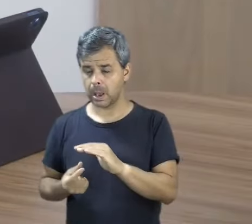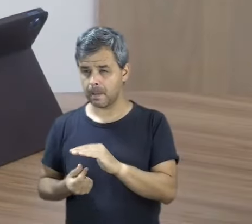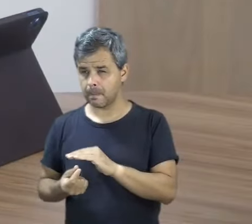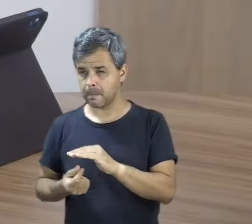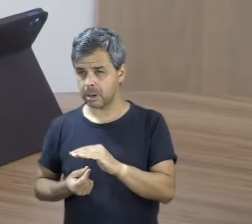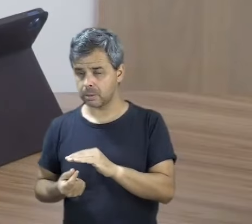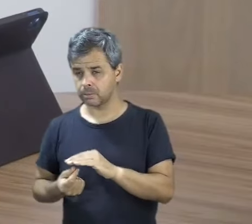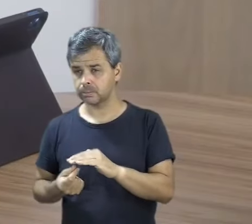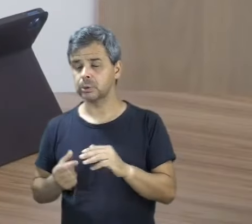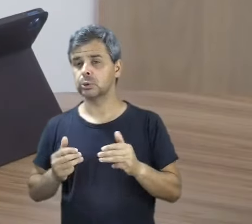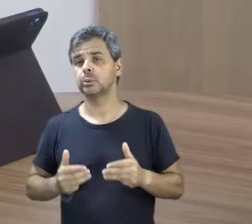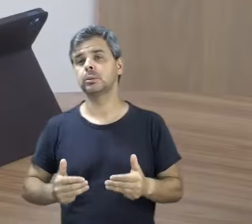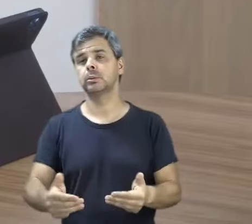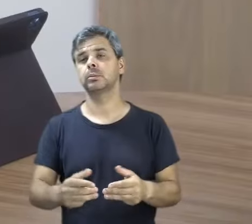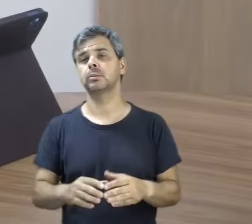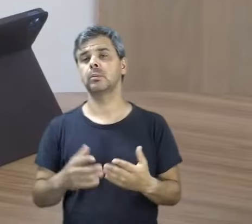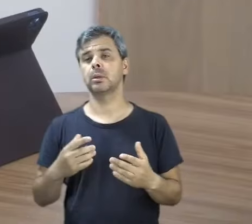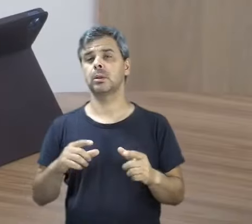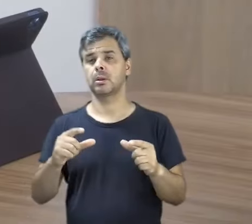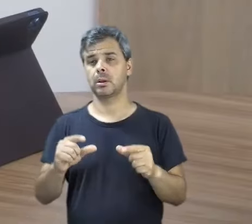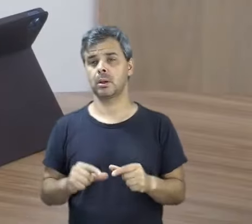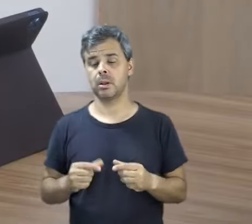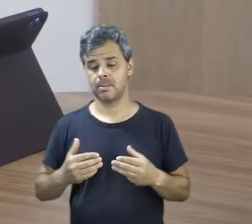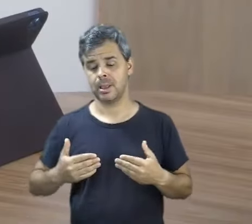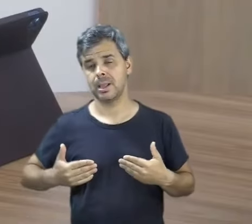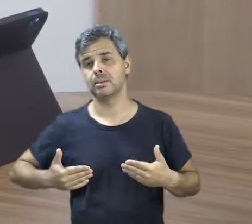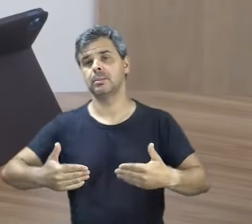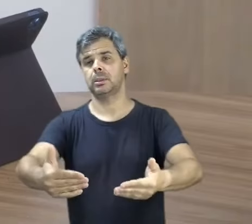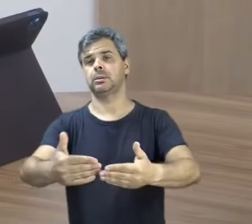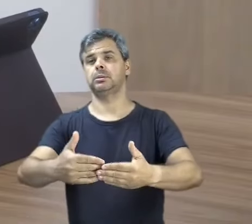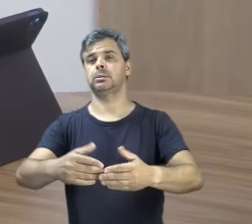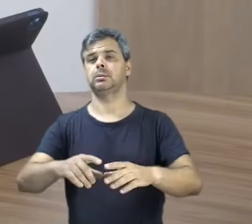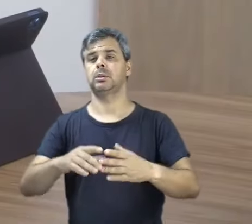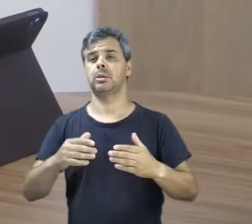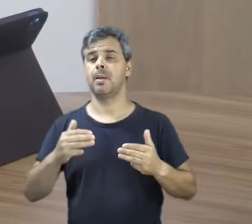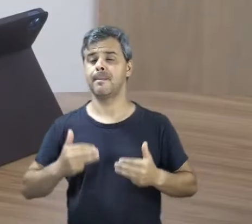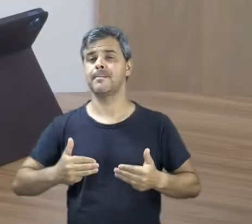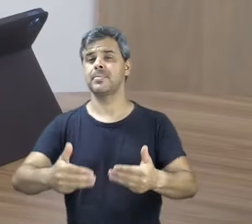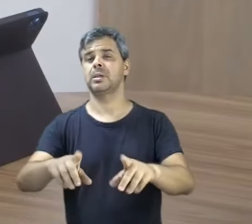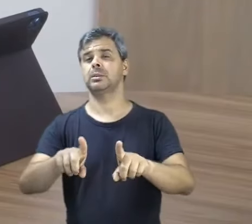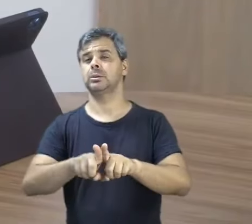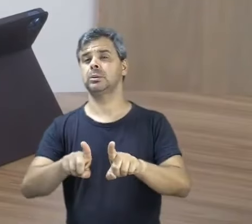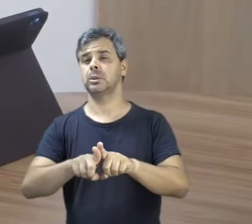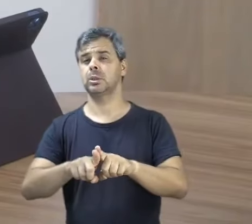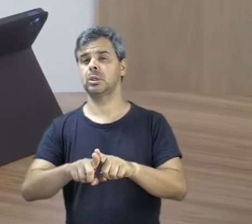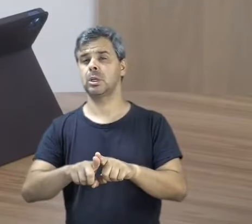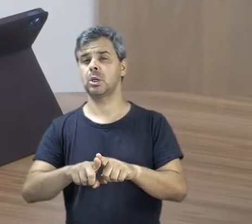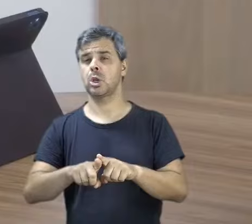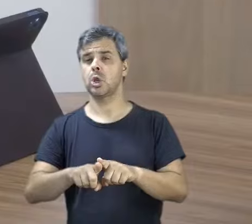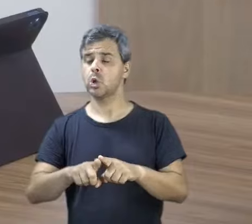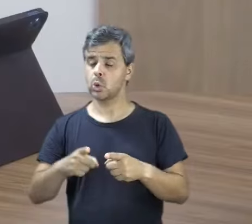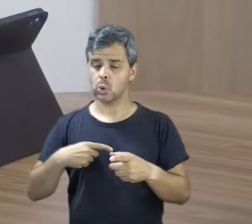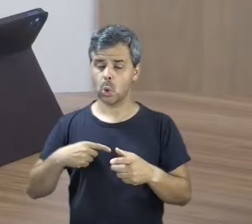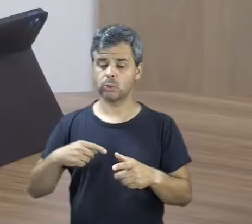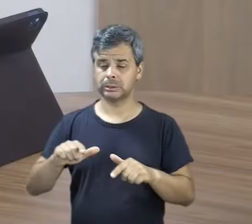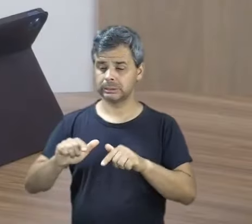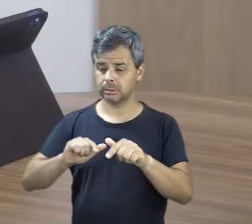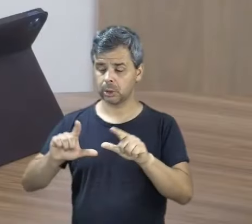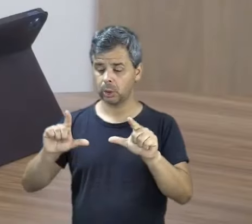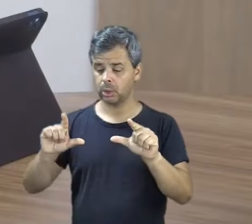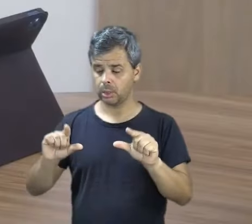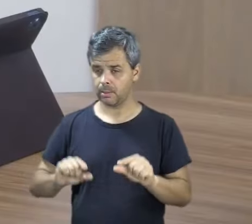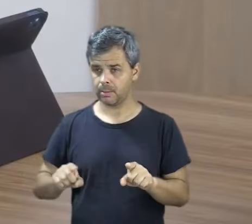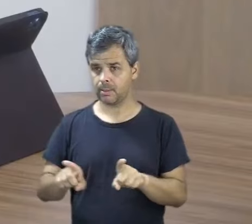um orçamento pequeno, né, um dos menores da esplanada, é um dos ministérios também com um quadro de servidores bem